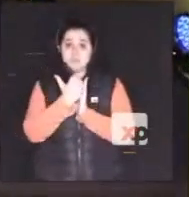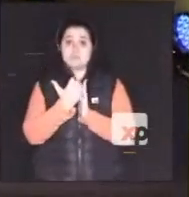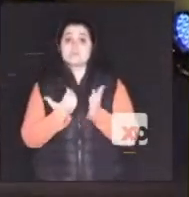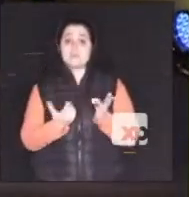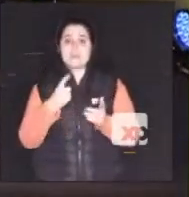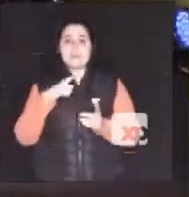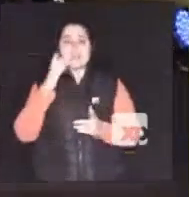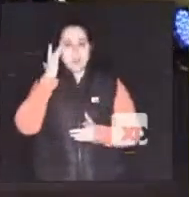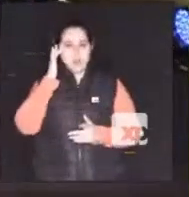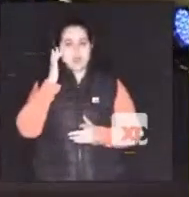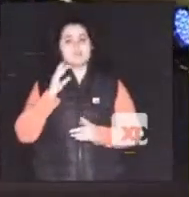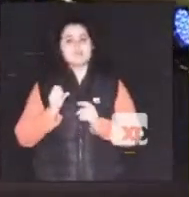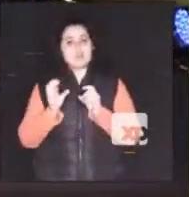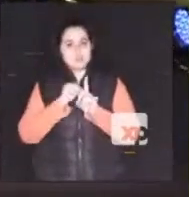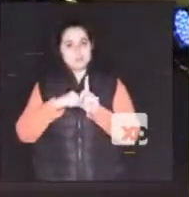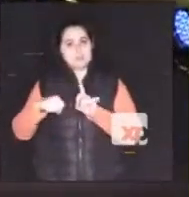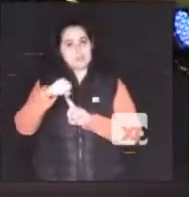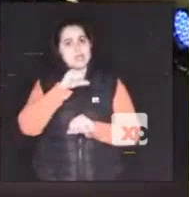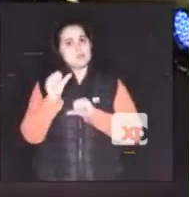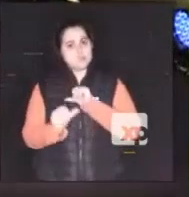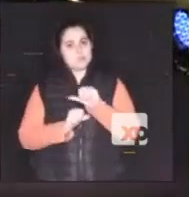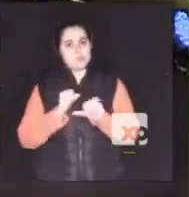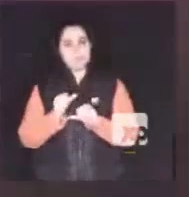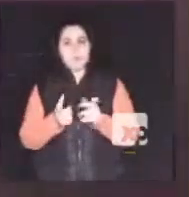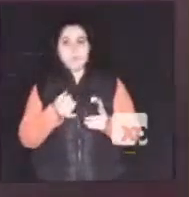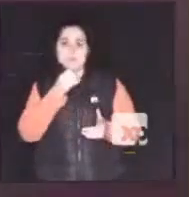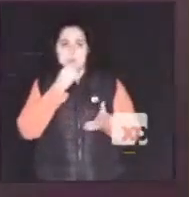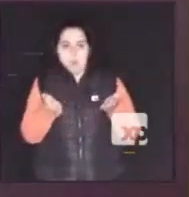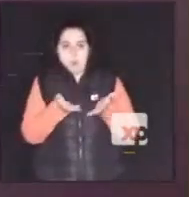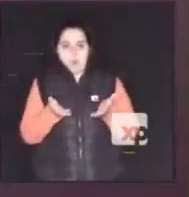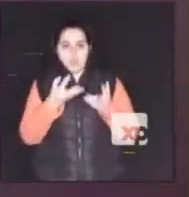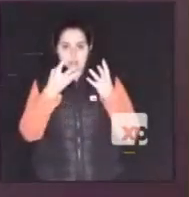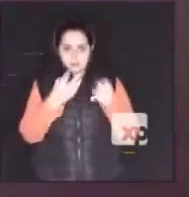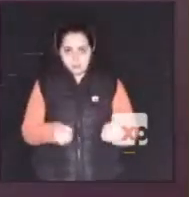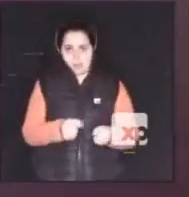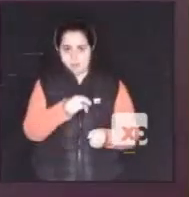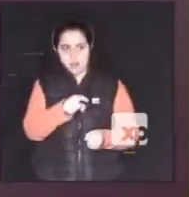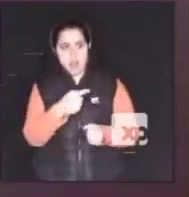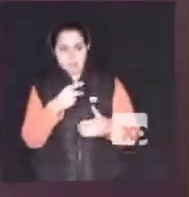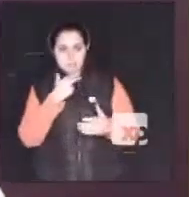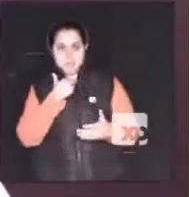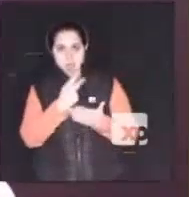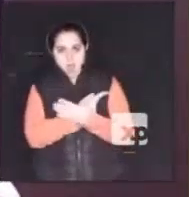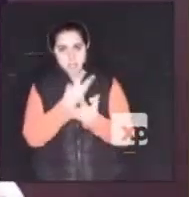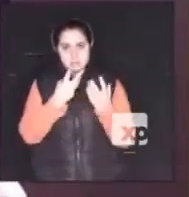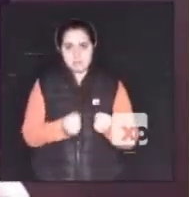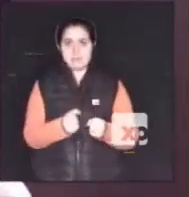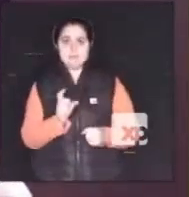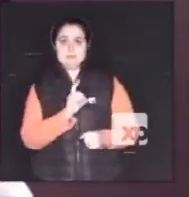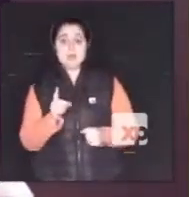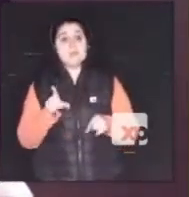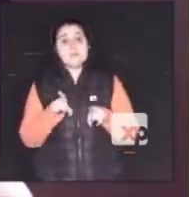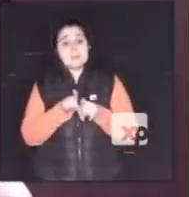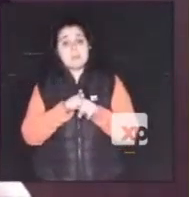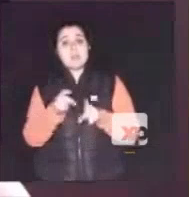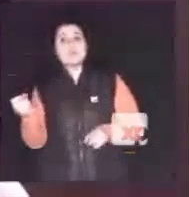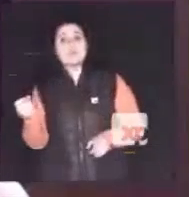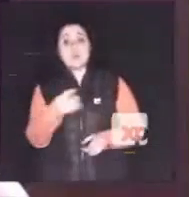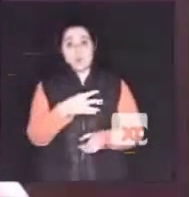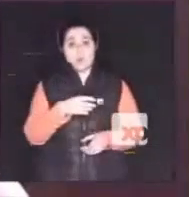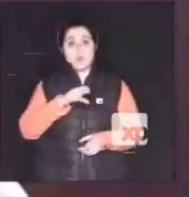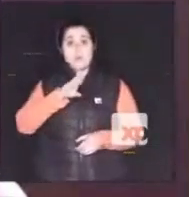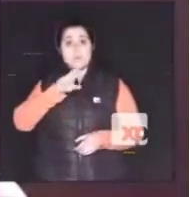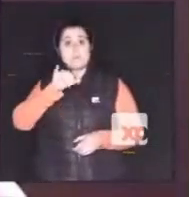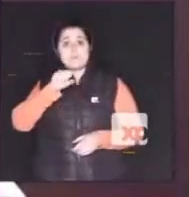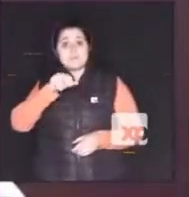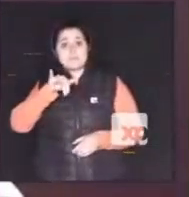mas acho que a sociedade já mudou a sociedade já não aceita mais uma inaceitável a iniciativa privada desenvolver um novo bispo diz que a compreende